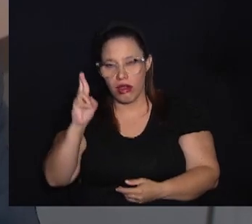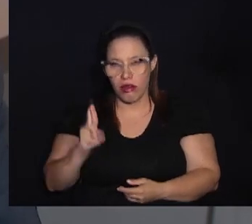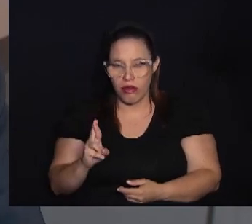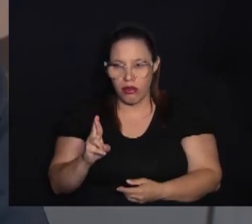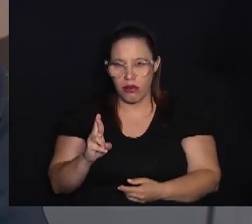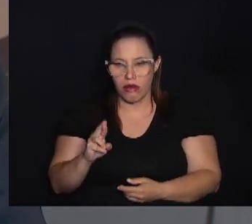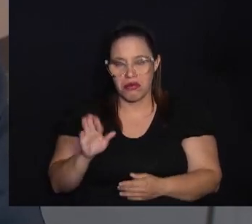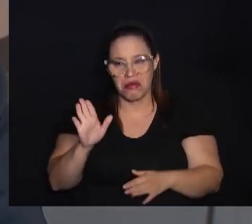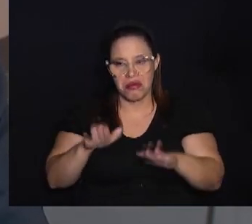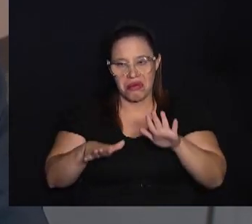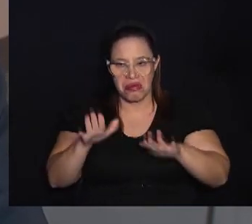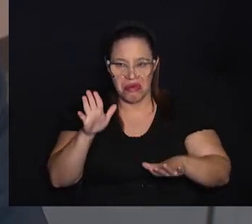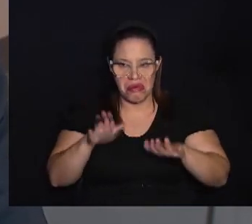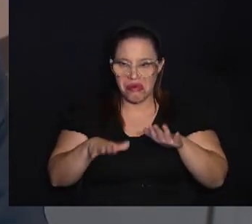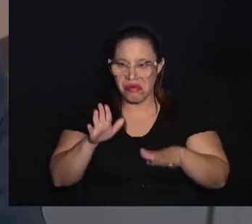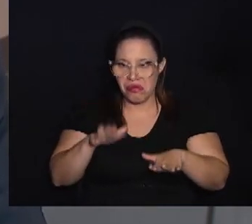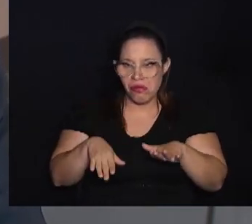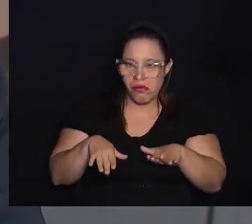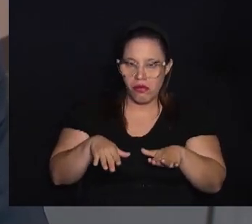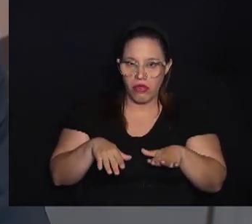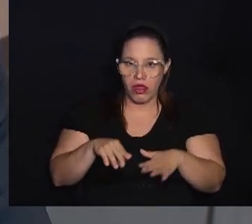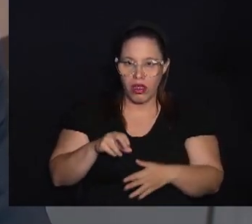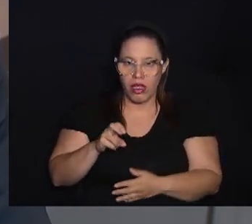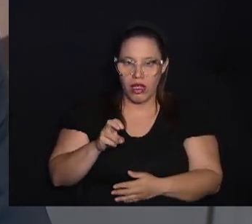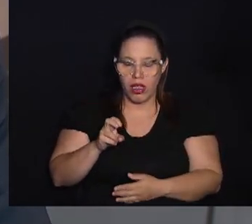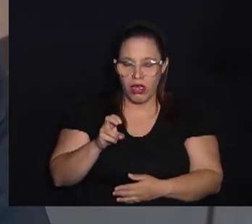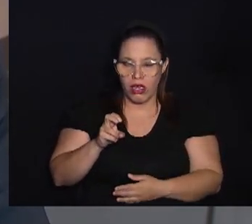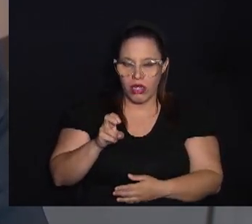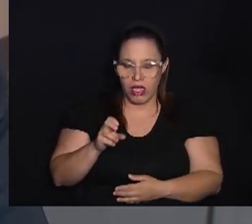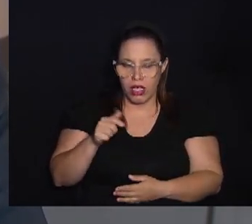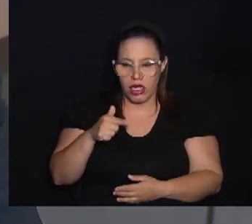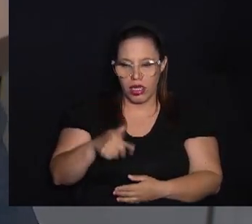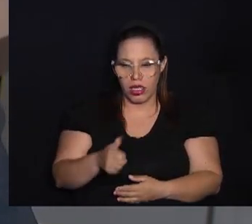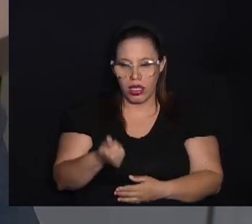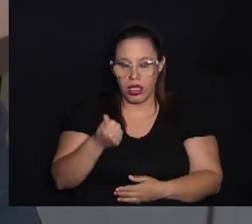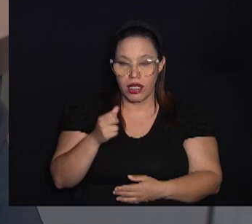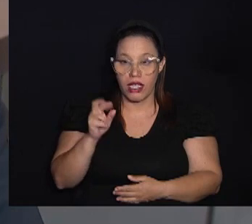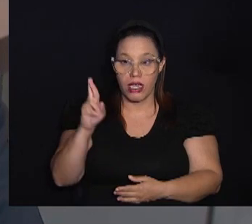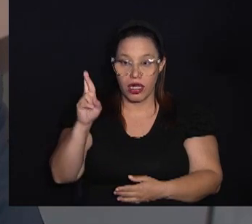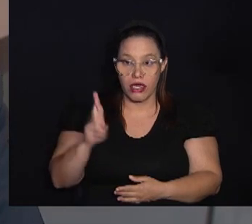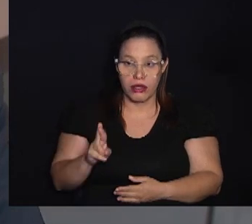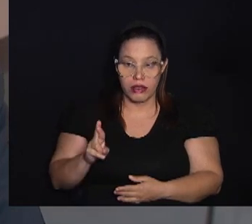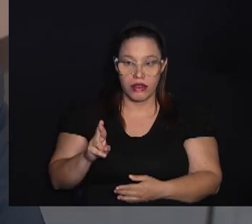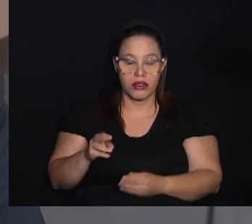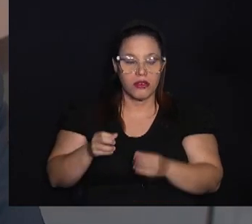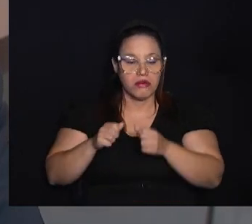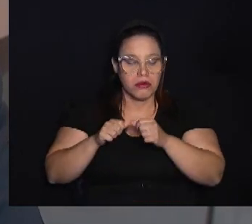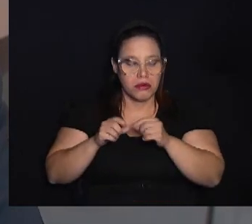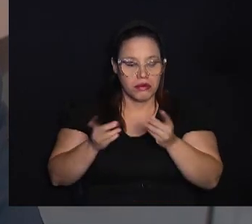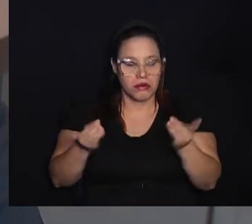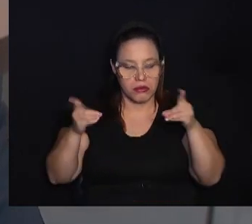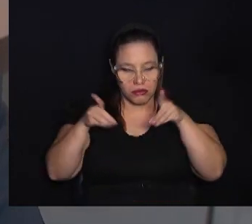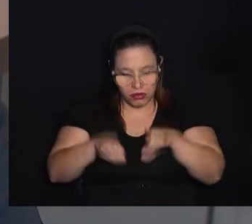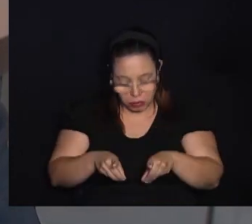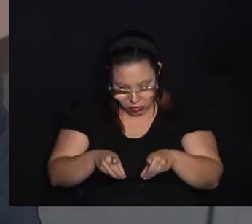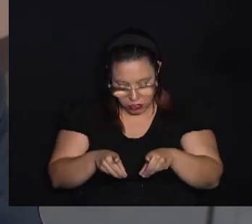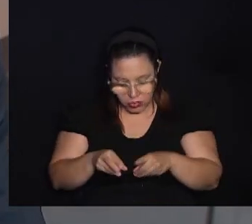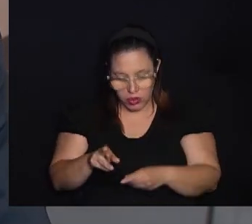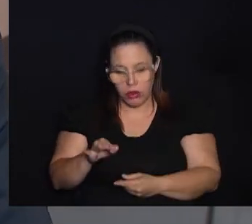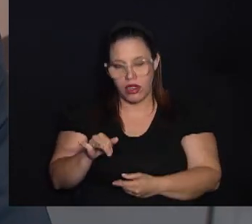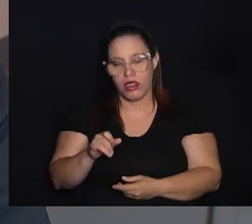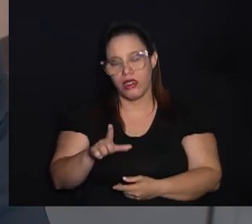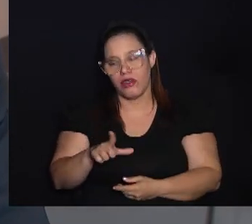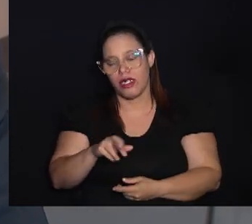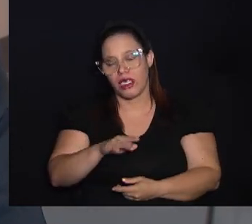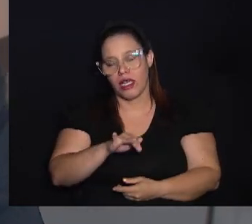que, na verdade, mais precisamente, é de R$576, né? Tanto essa dissolução da união estável,